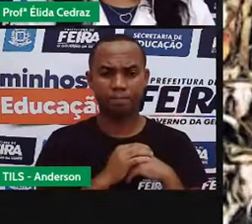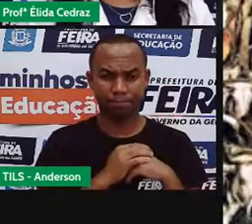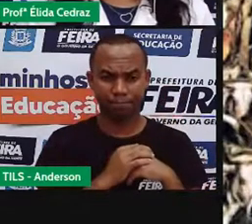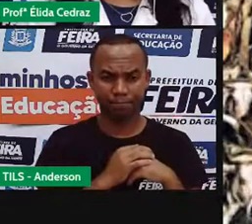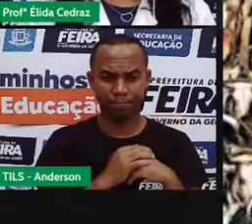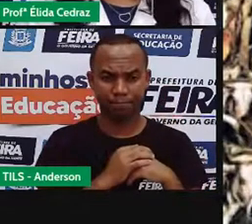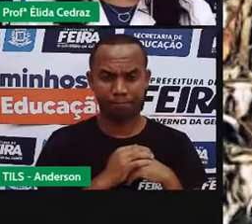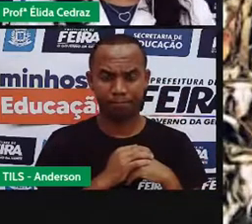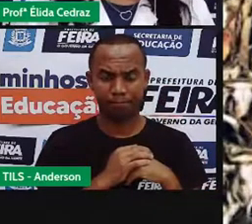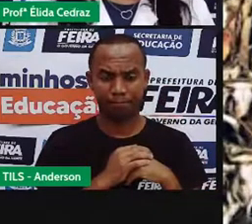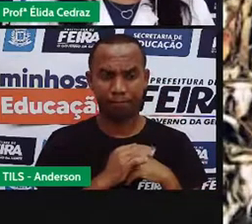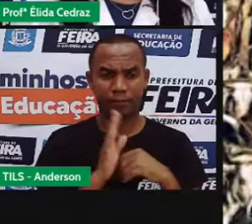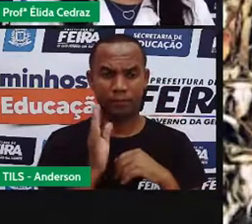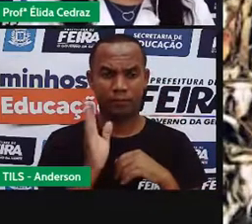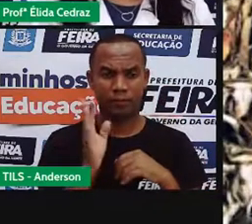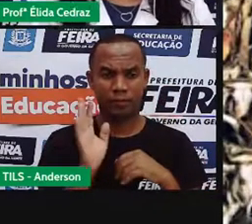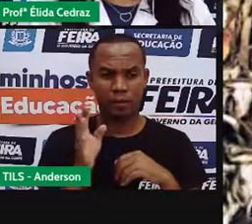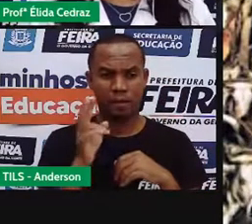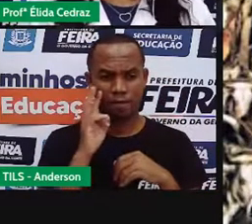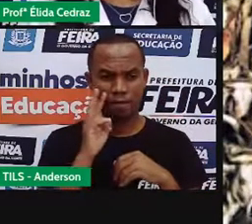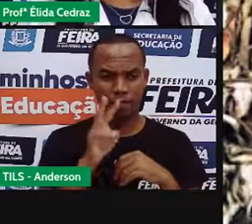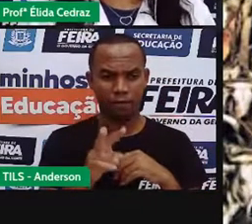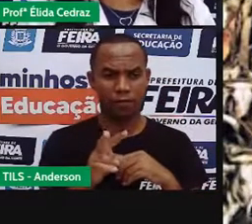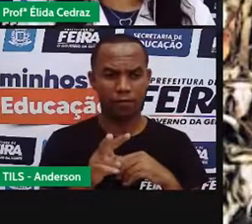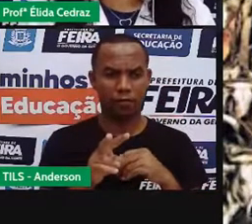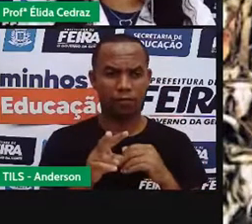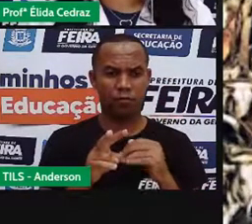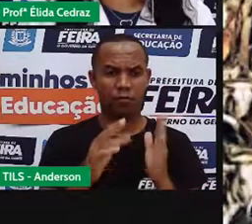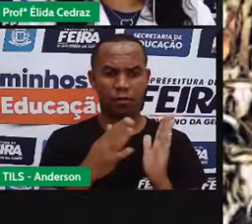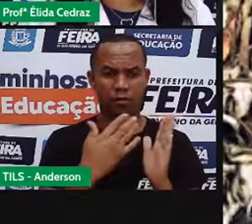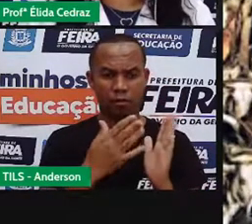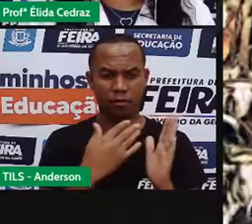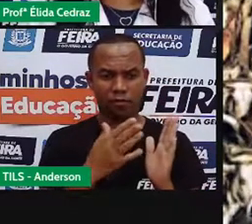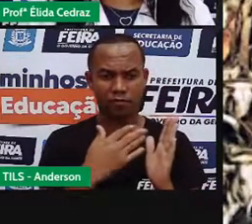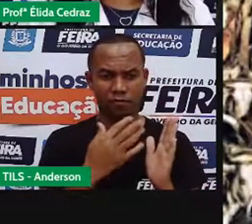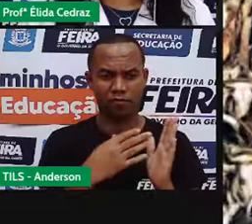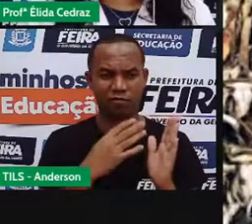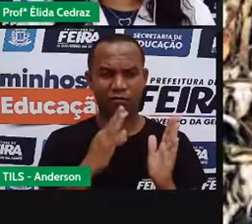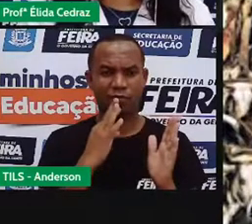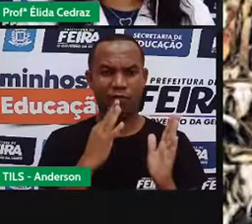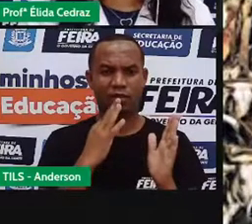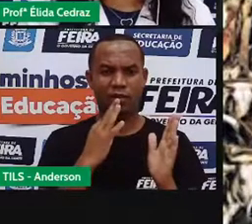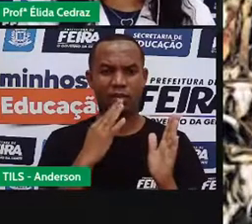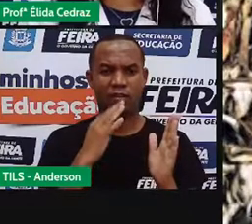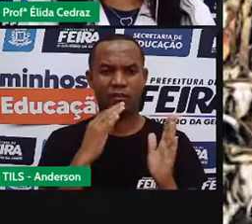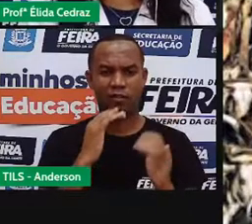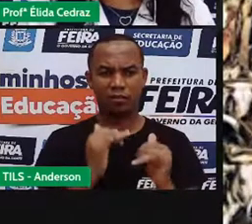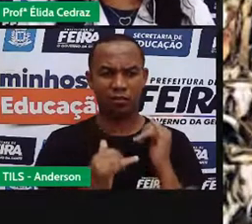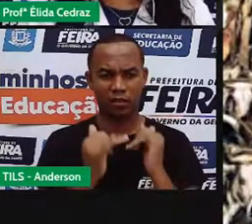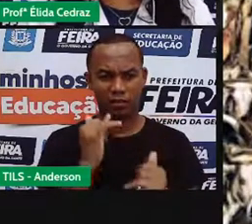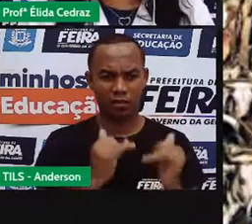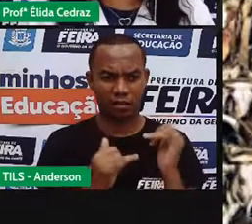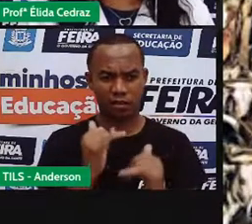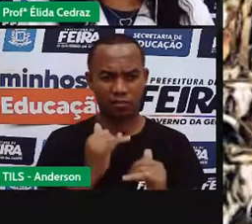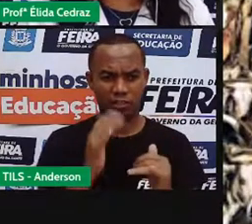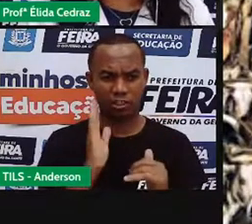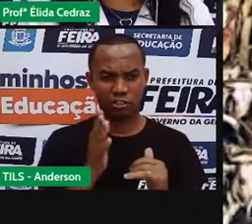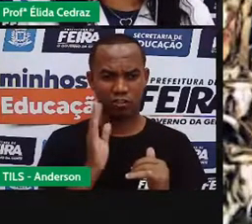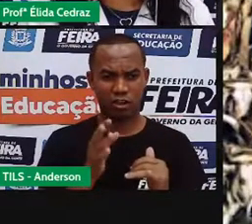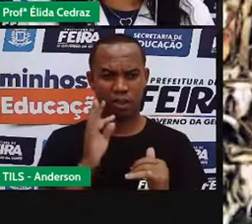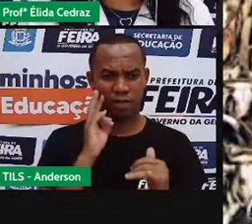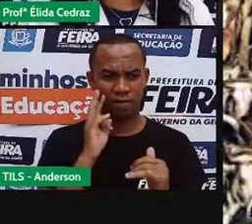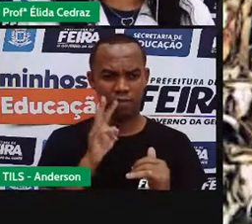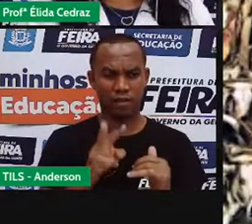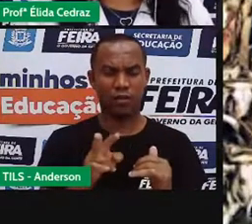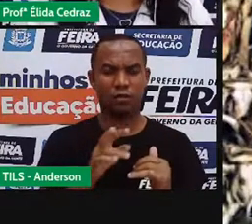imagem? Já viu na revista, no jornal, no seu livro, na internet? Você já viu essa